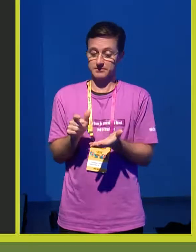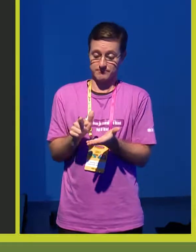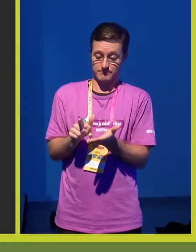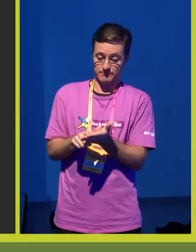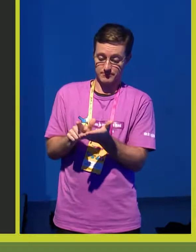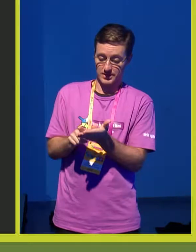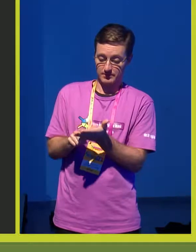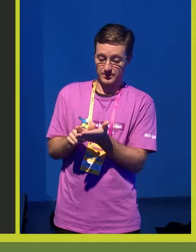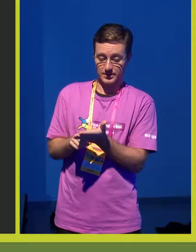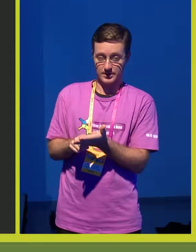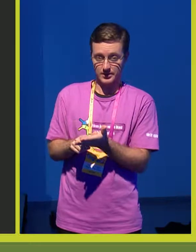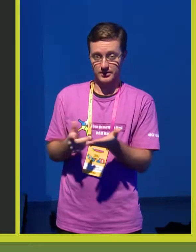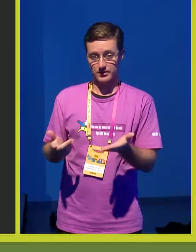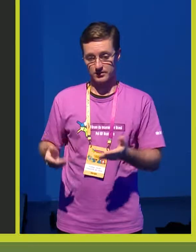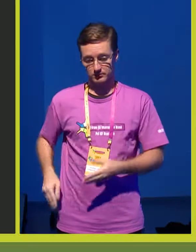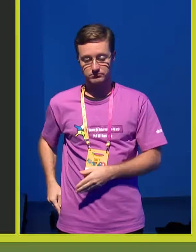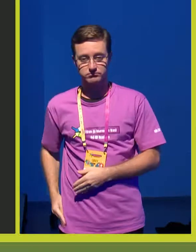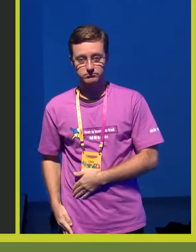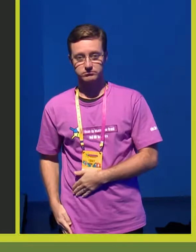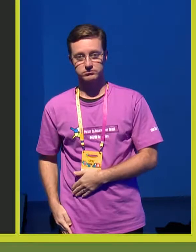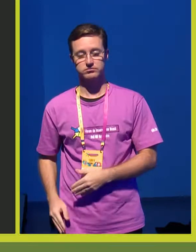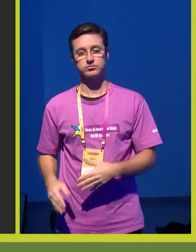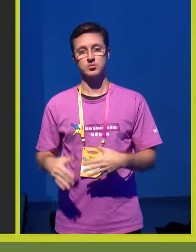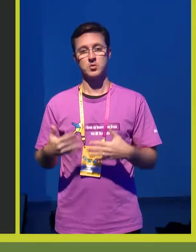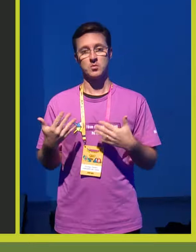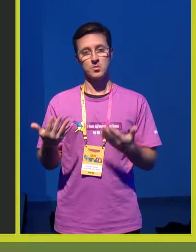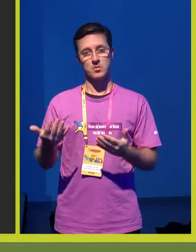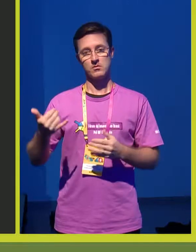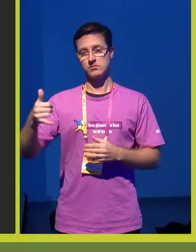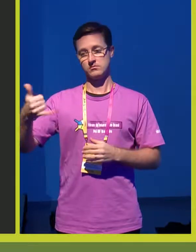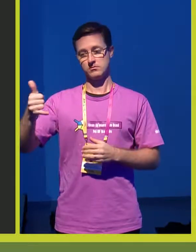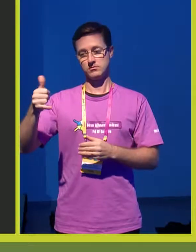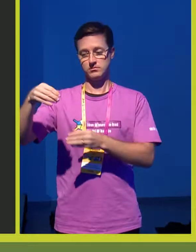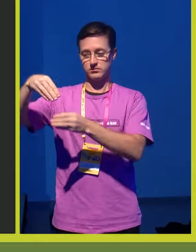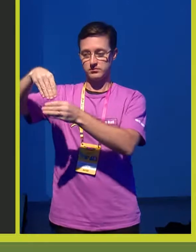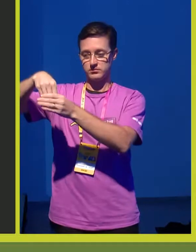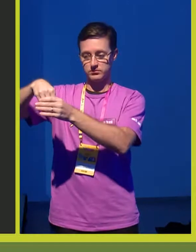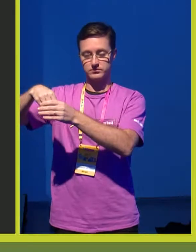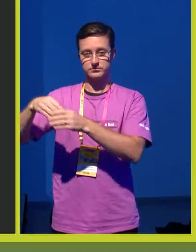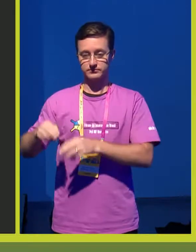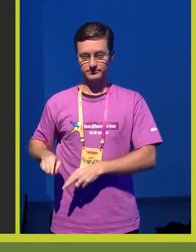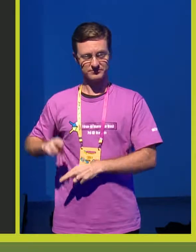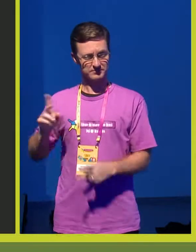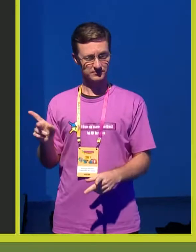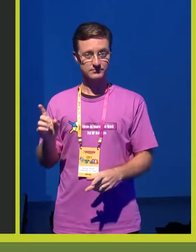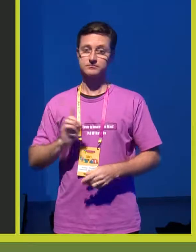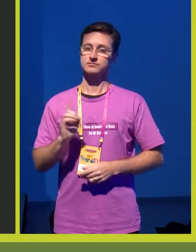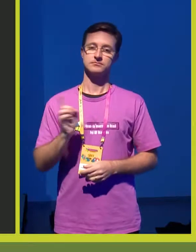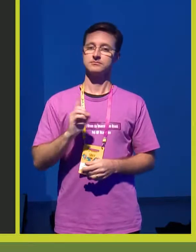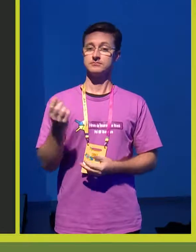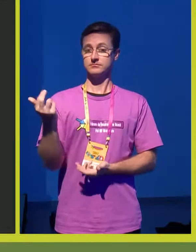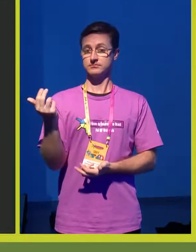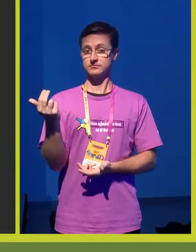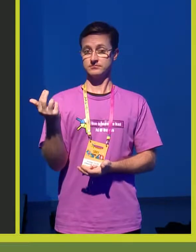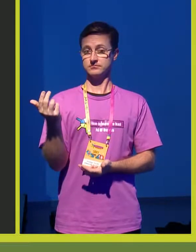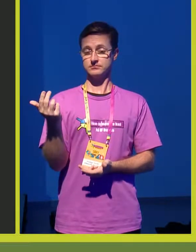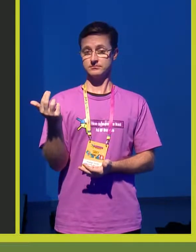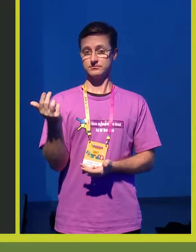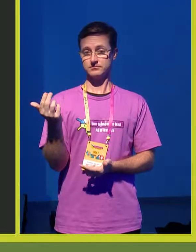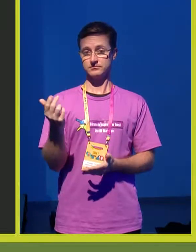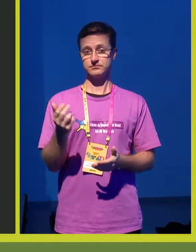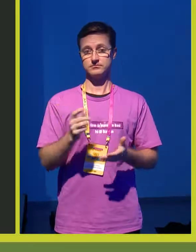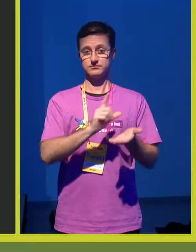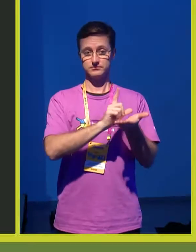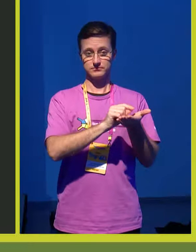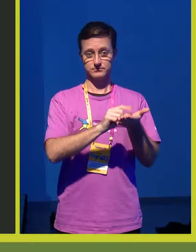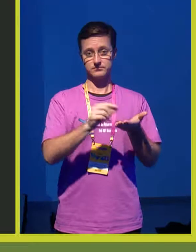papéis que a pessoa carregasse no bolso e o celular que ela carregava e também considerou que pelo artigo 6º